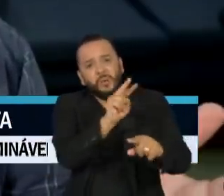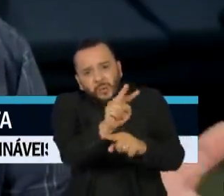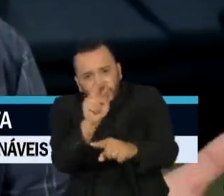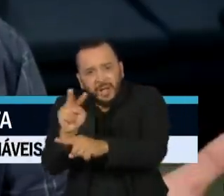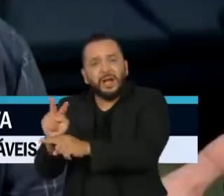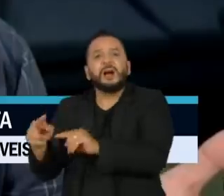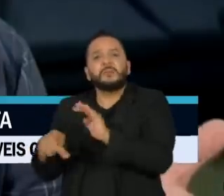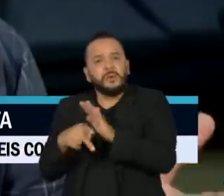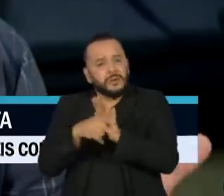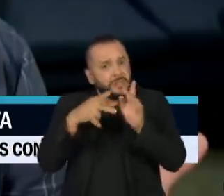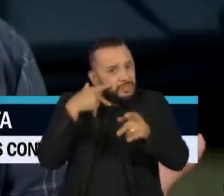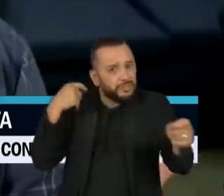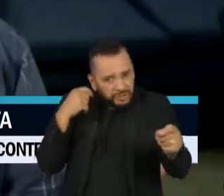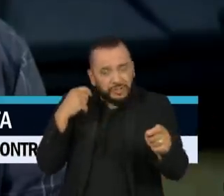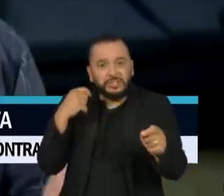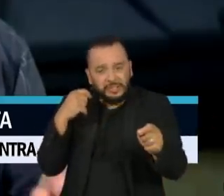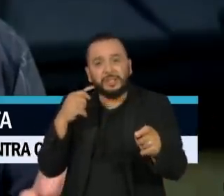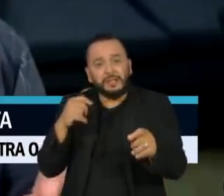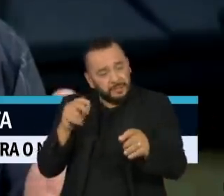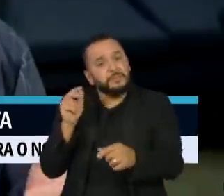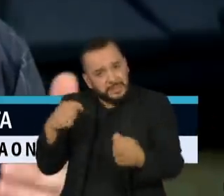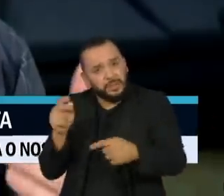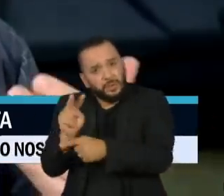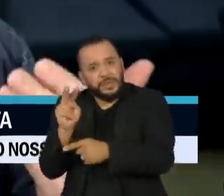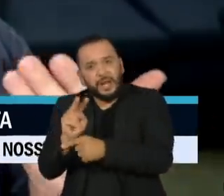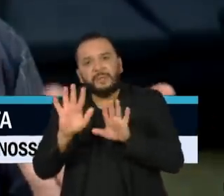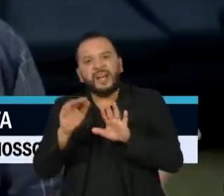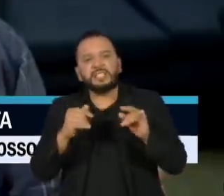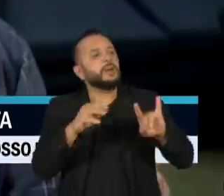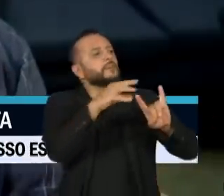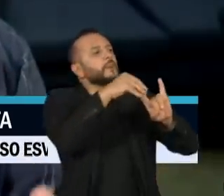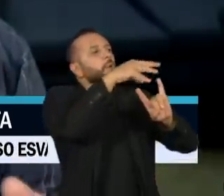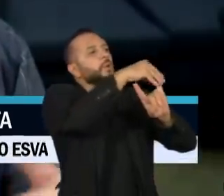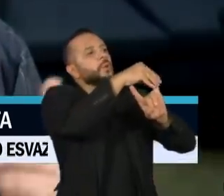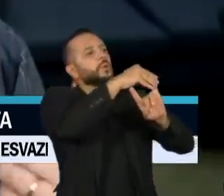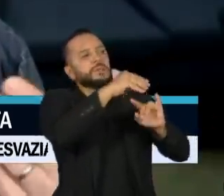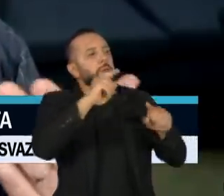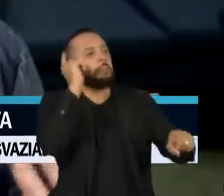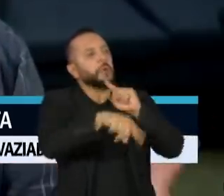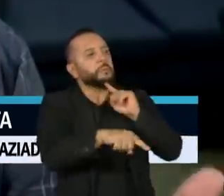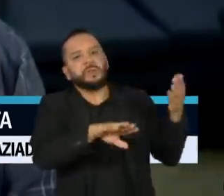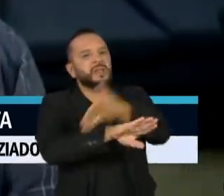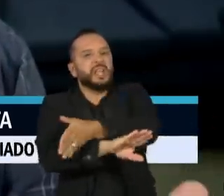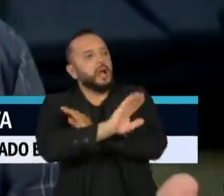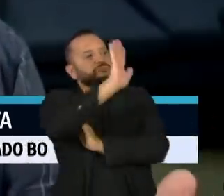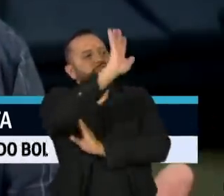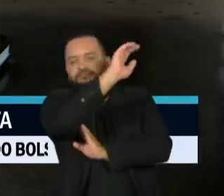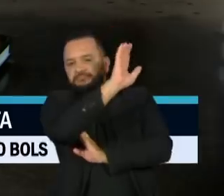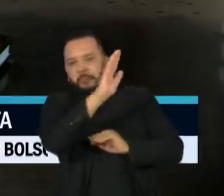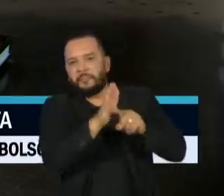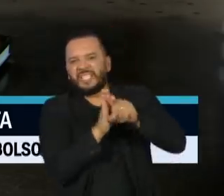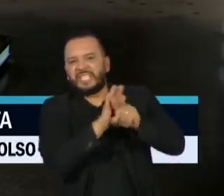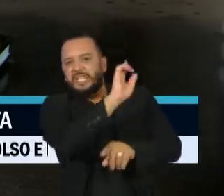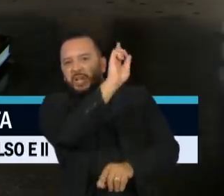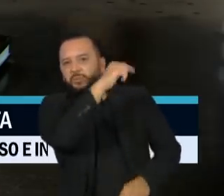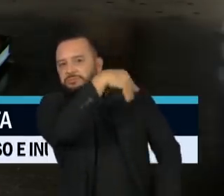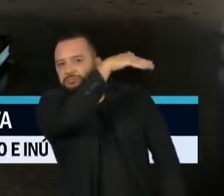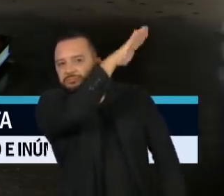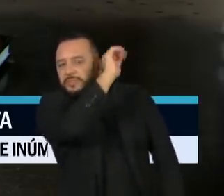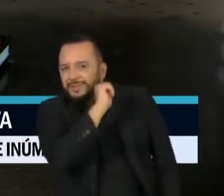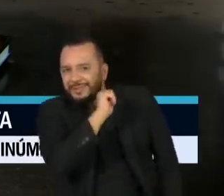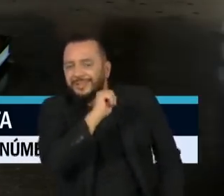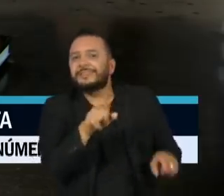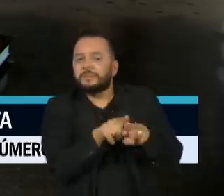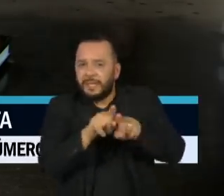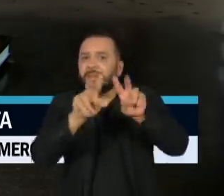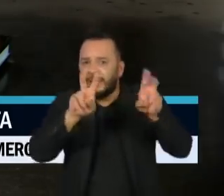só barrou a Fiocruz de fazer essa pesquisa sobre o mercúrio, como barrou outras pesquisas da Fiocruz sobre